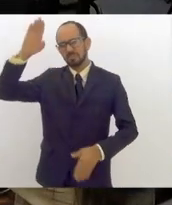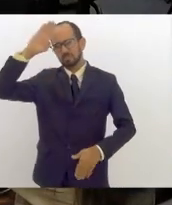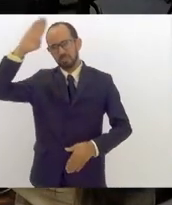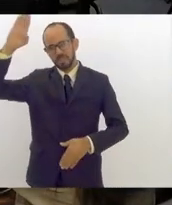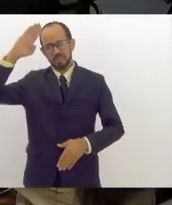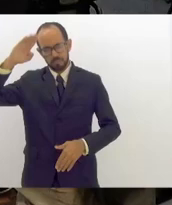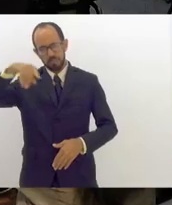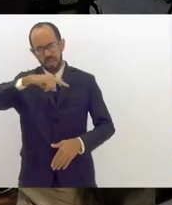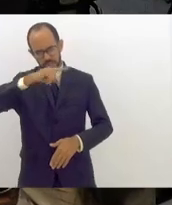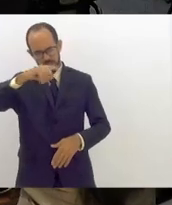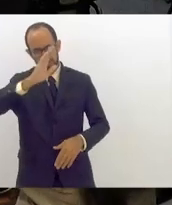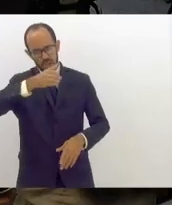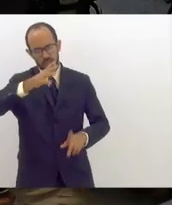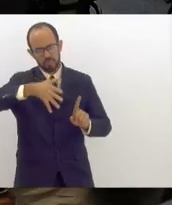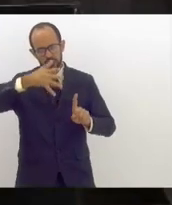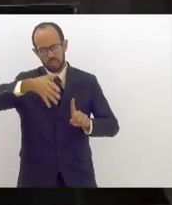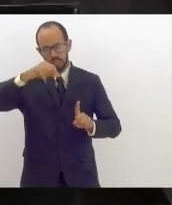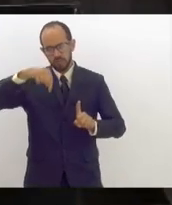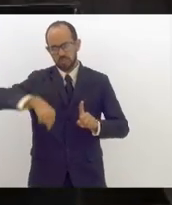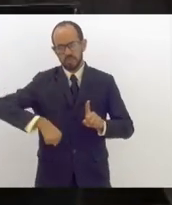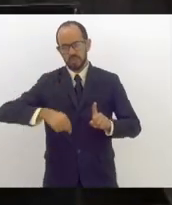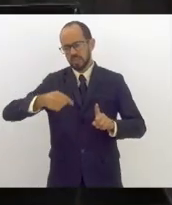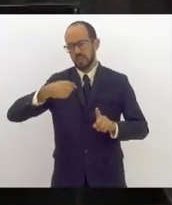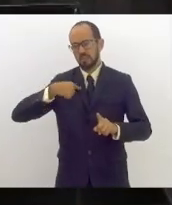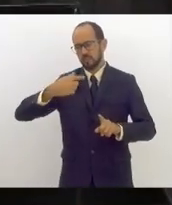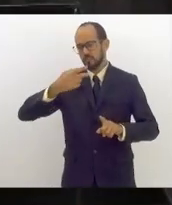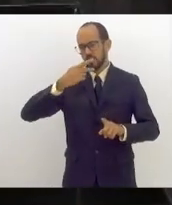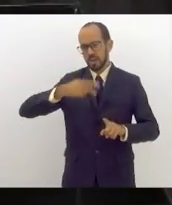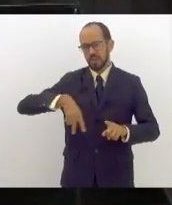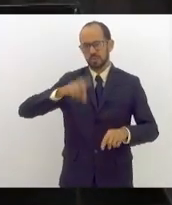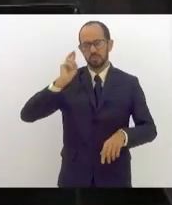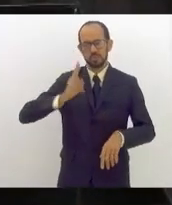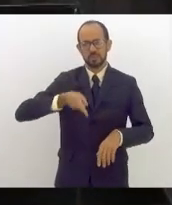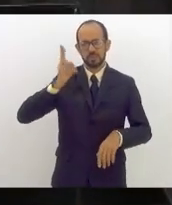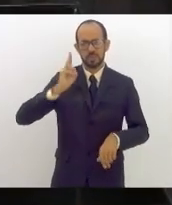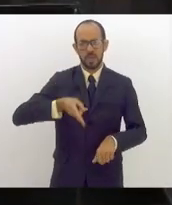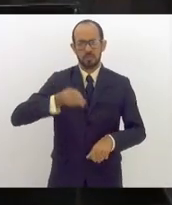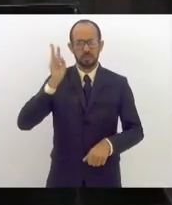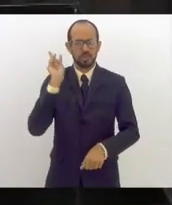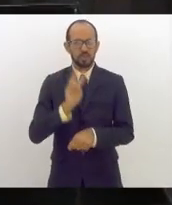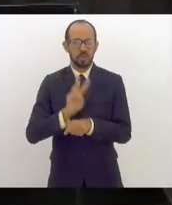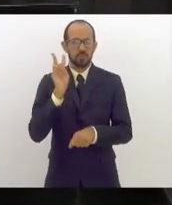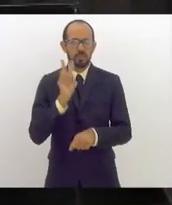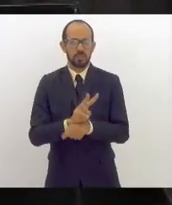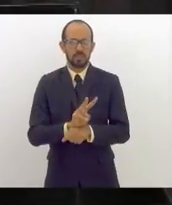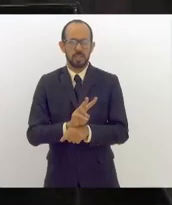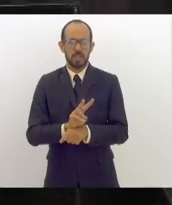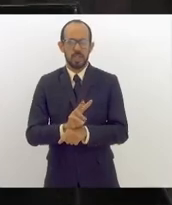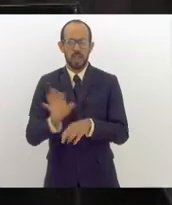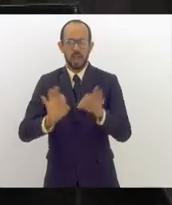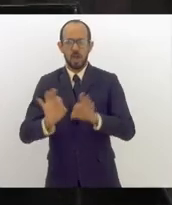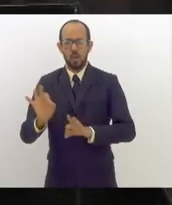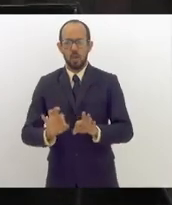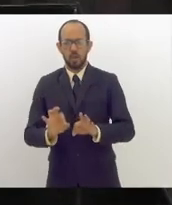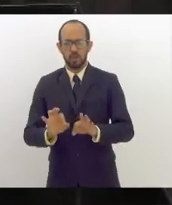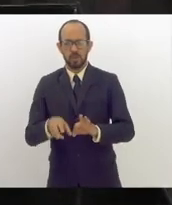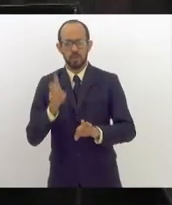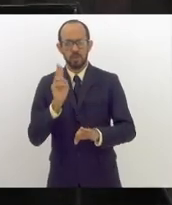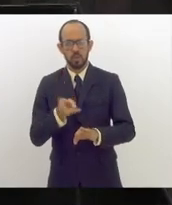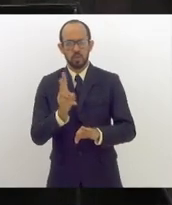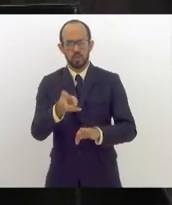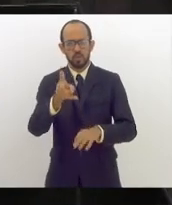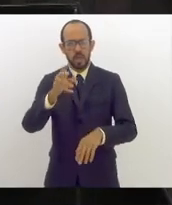Bandeira eu reforço com Senhores o meu compromisso de sempre defender a ordem e de enquanto eu tiver saúde sempre lutar pela advocacia